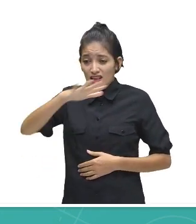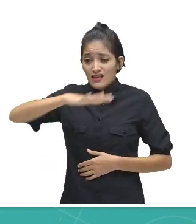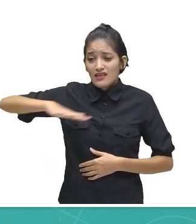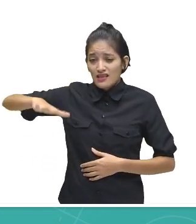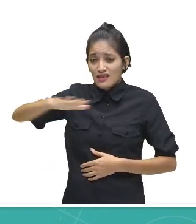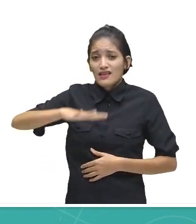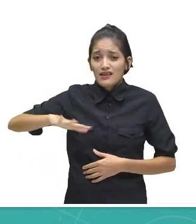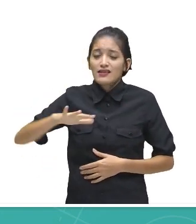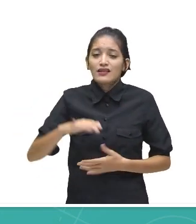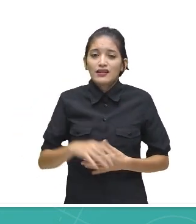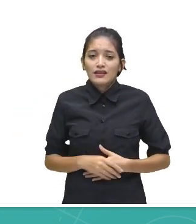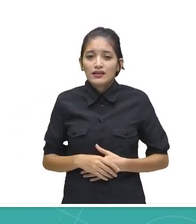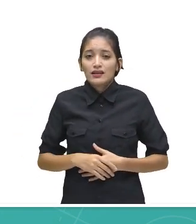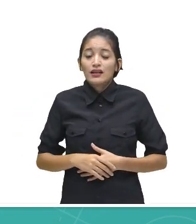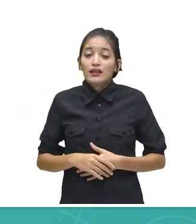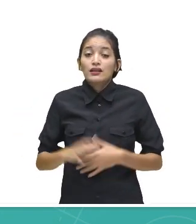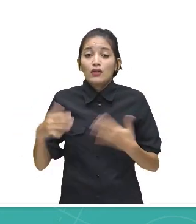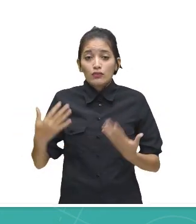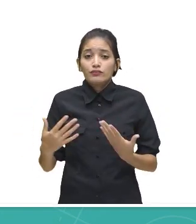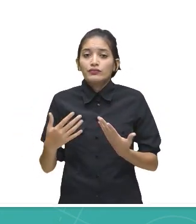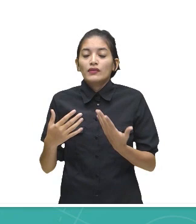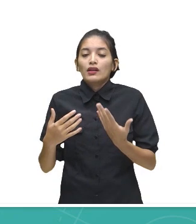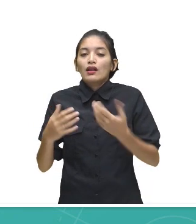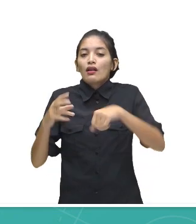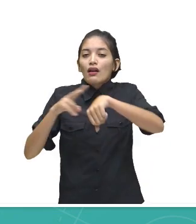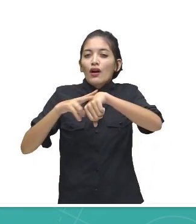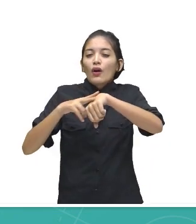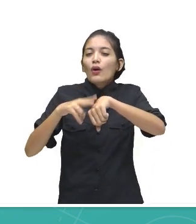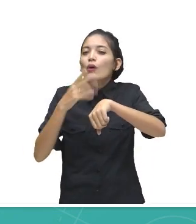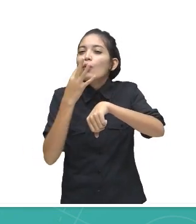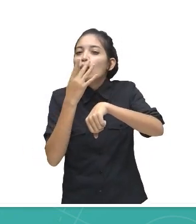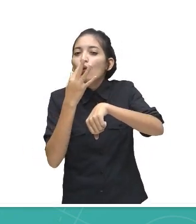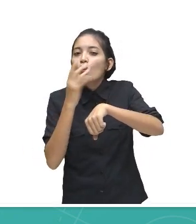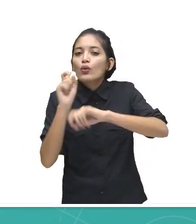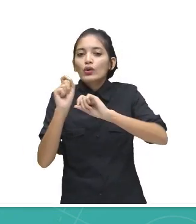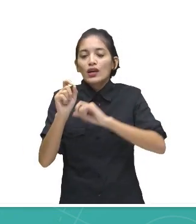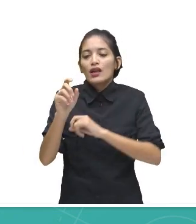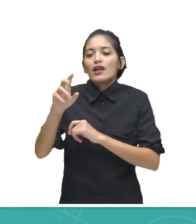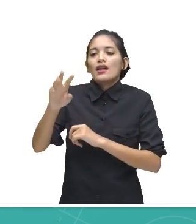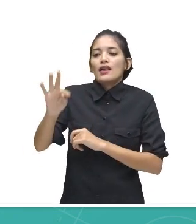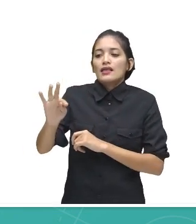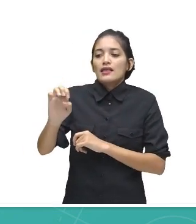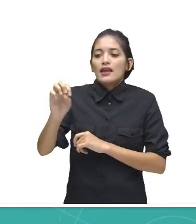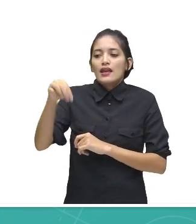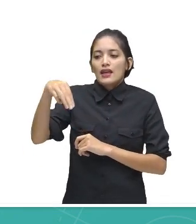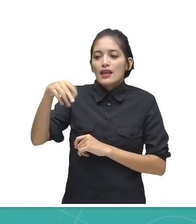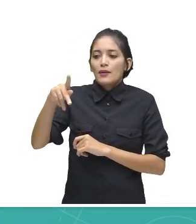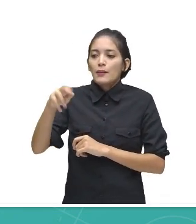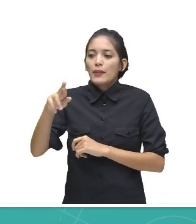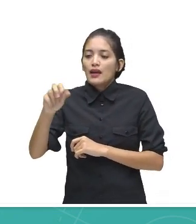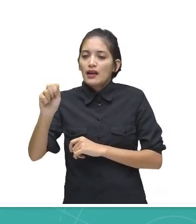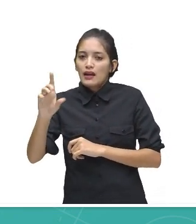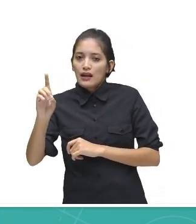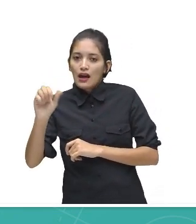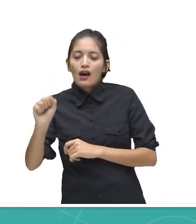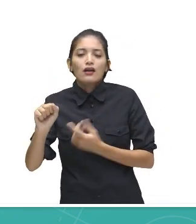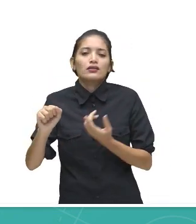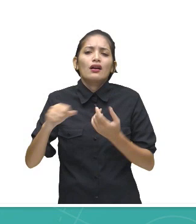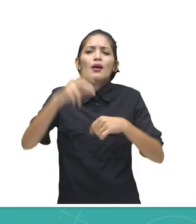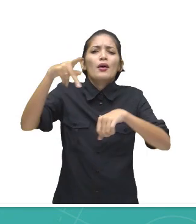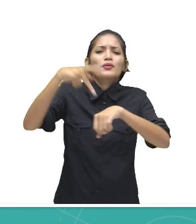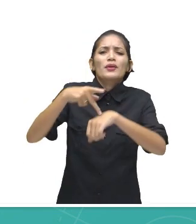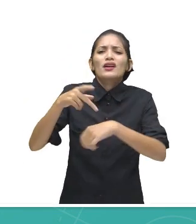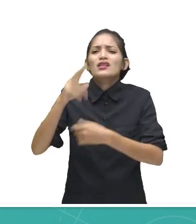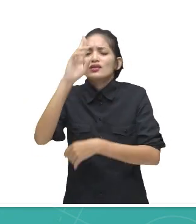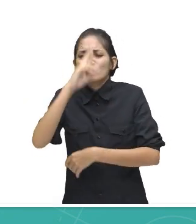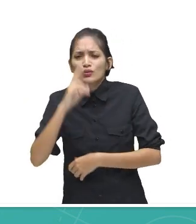do planeta. Essas áreas que ficam aqui em verde é a zona temperada, como a gente falou, Rússia, Europa,